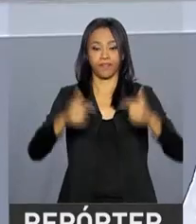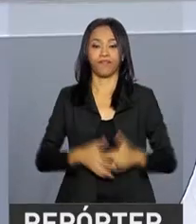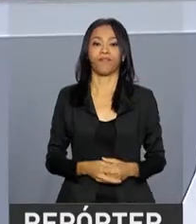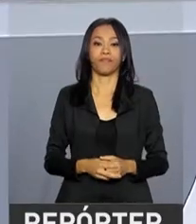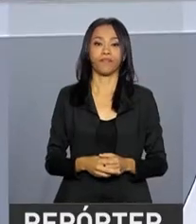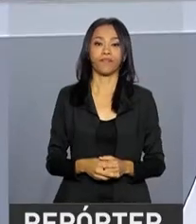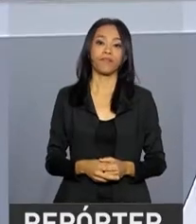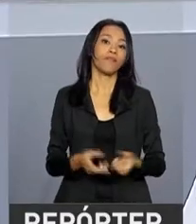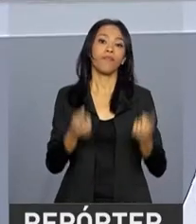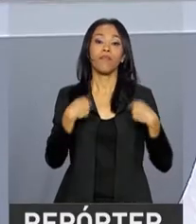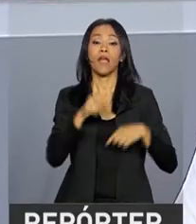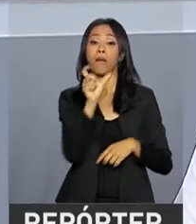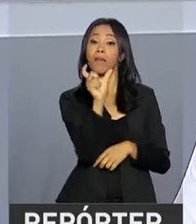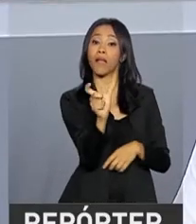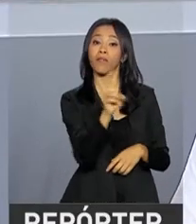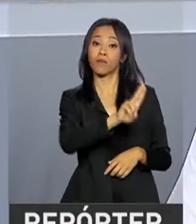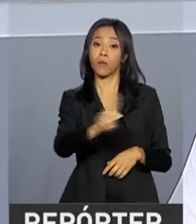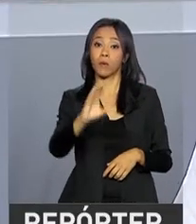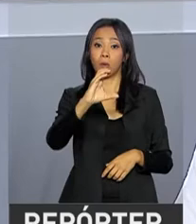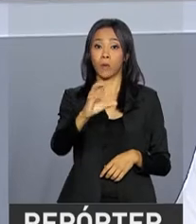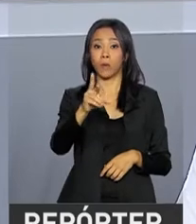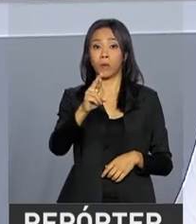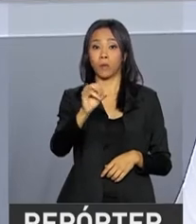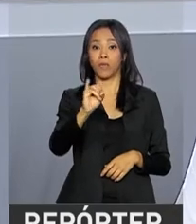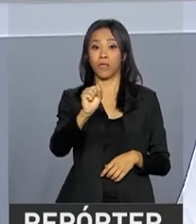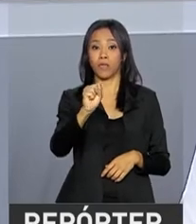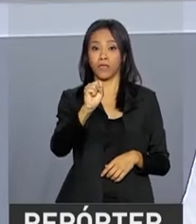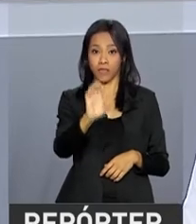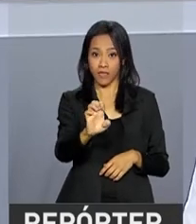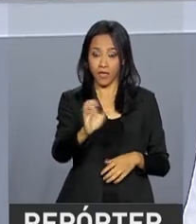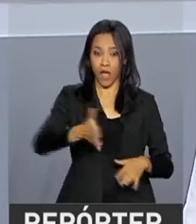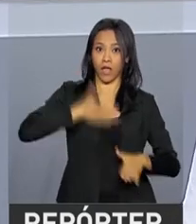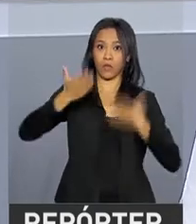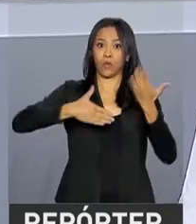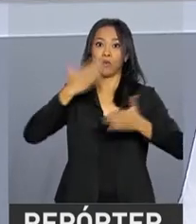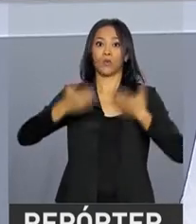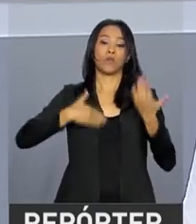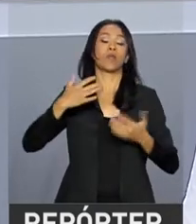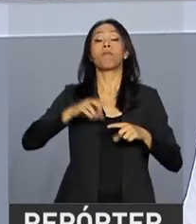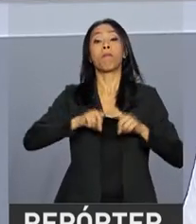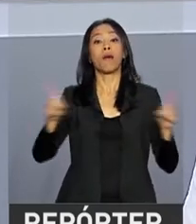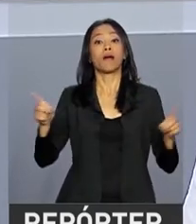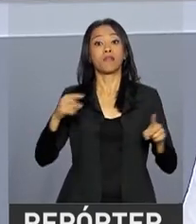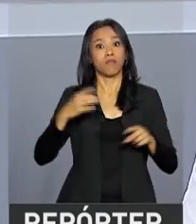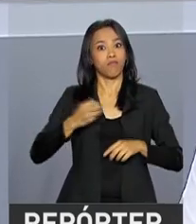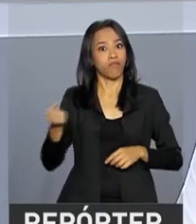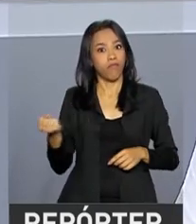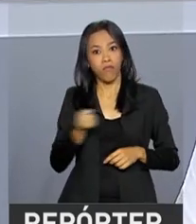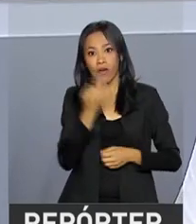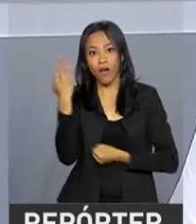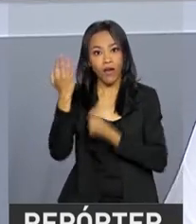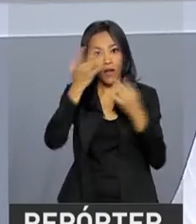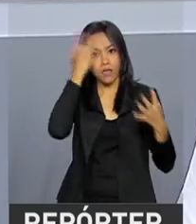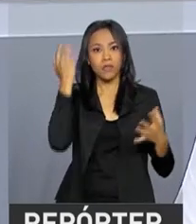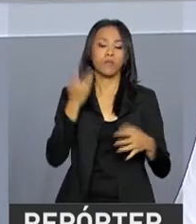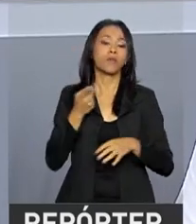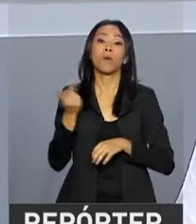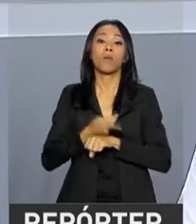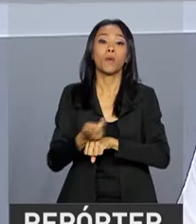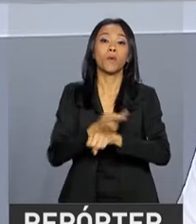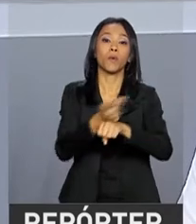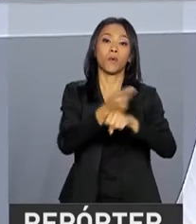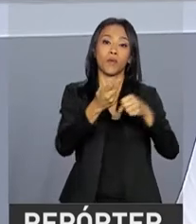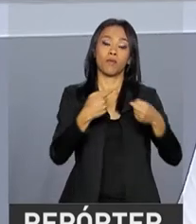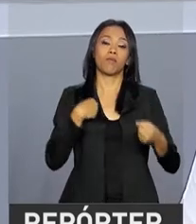a palavra crise assusta mas também leva muitos a correr atrás do prejuízo e alcançar uma vida melhor programas